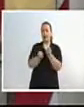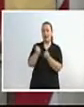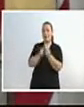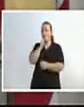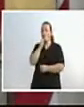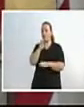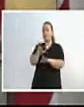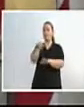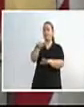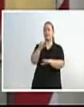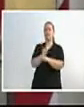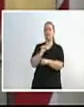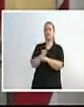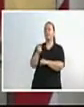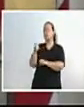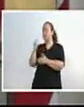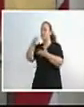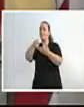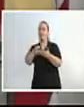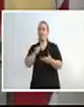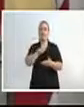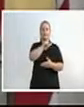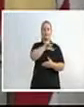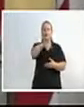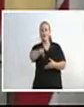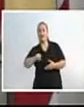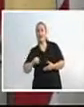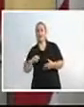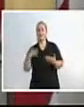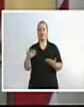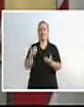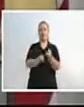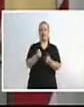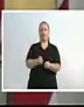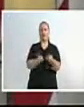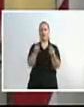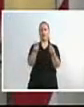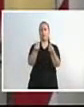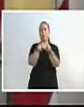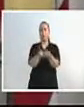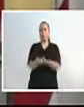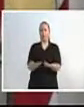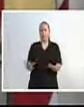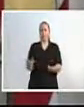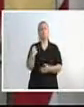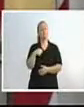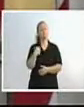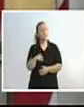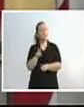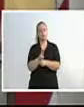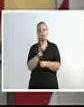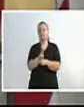ali estacionados, às vezes apreendidos, que num outro momento o banco vem, recolhe, enfim. Eu penso que a necessidade é quando for